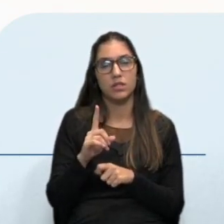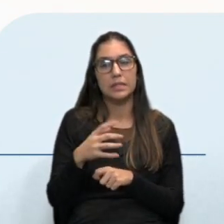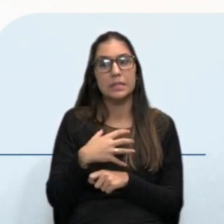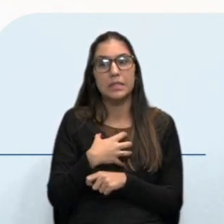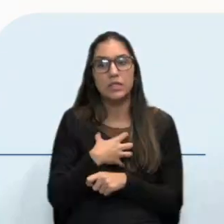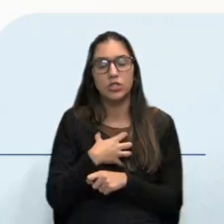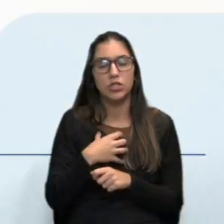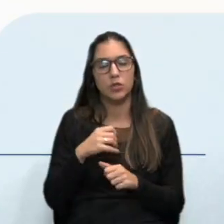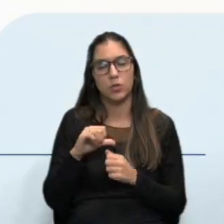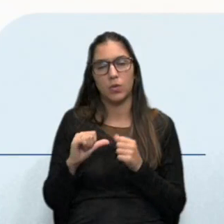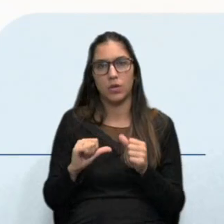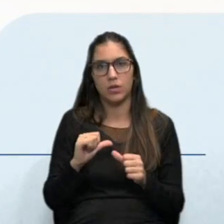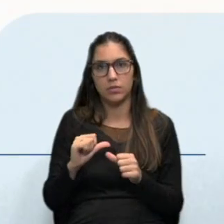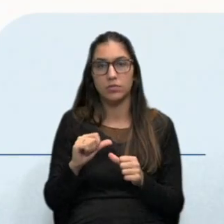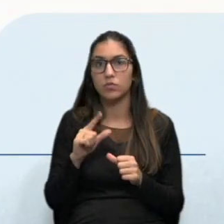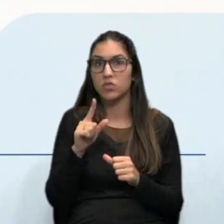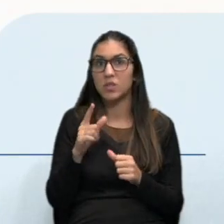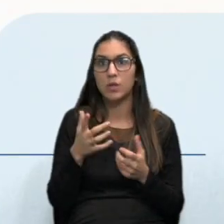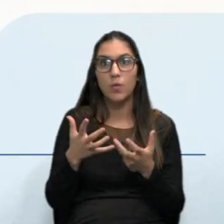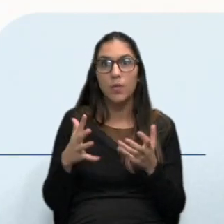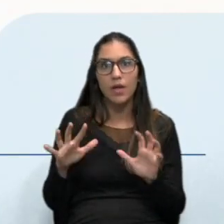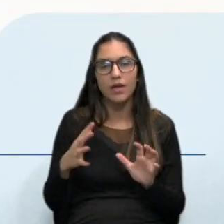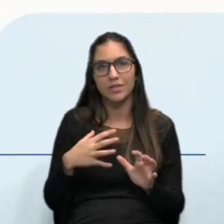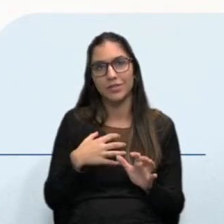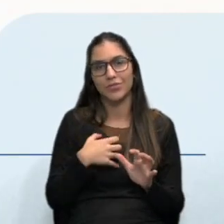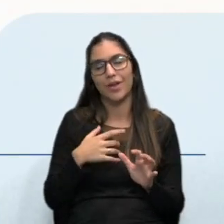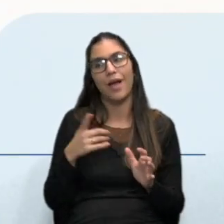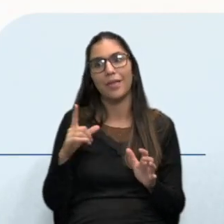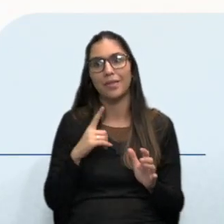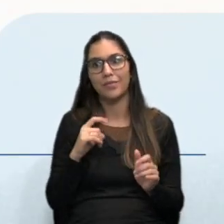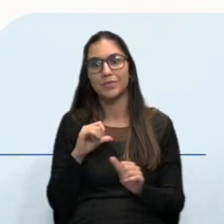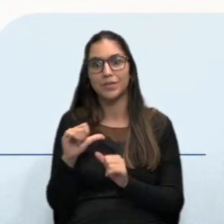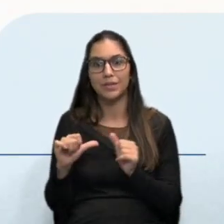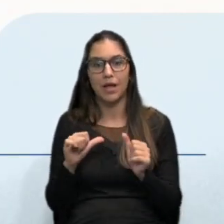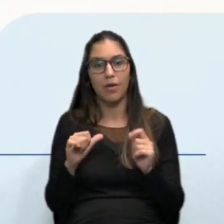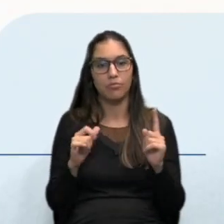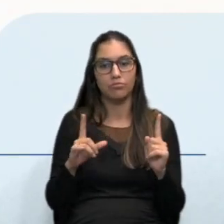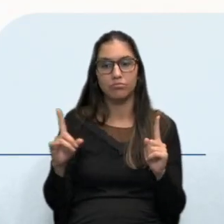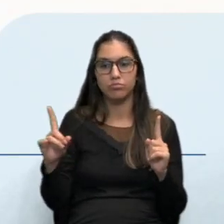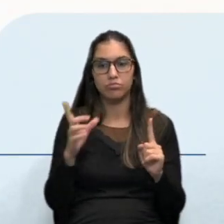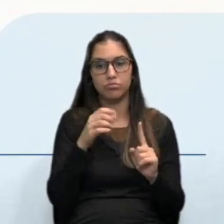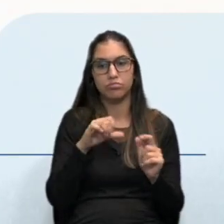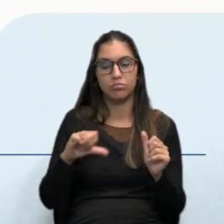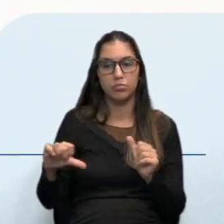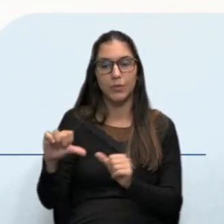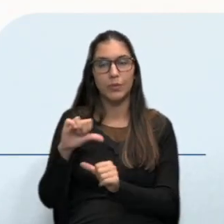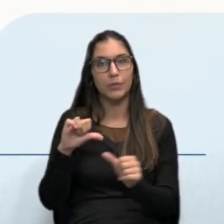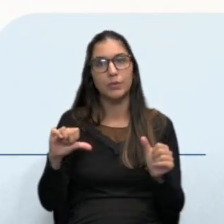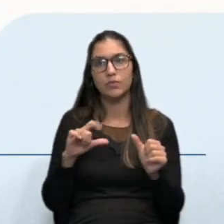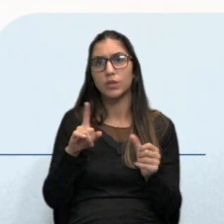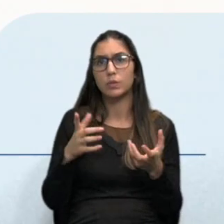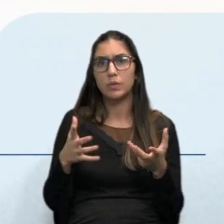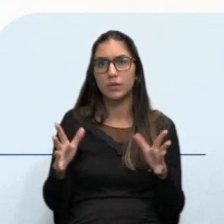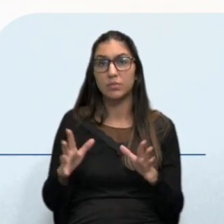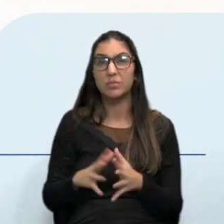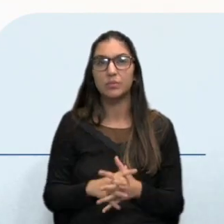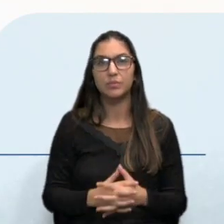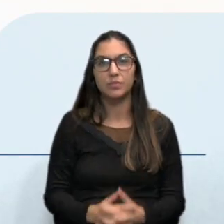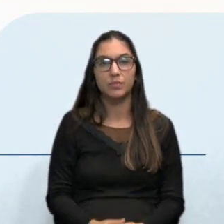sentir que o sinal está sendo trocado. Na verdade, você não quer sentir que o sinal está sendo trocado. Você não quer sentir que está passando de uma estação radiobase para